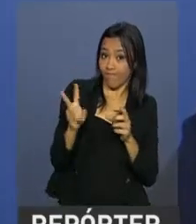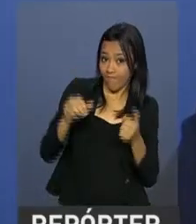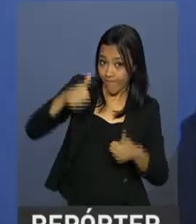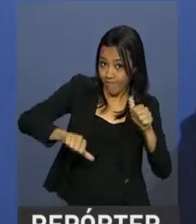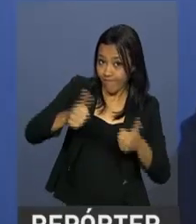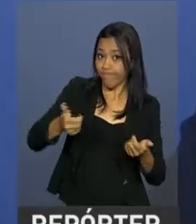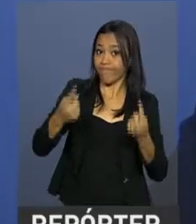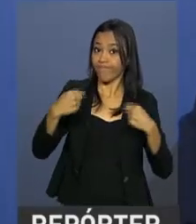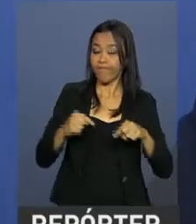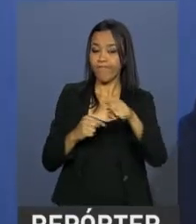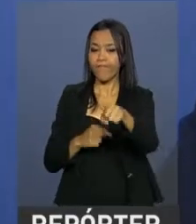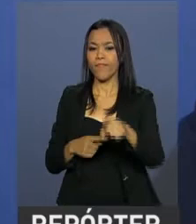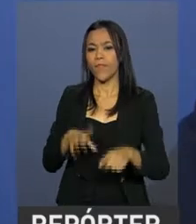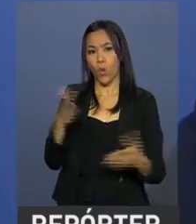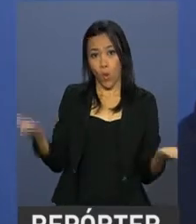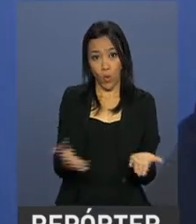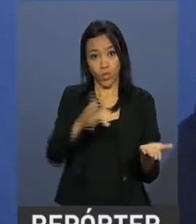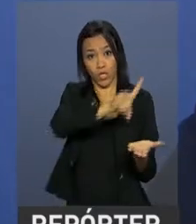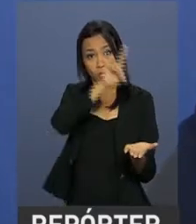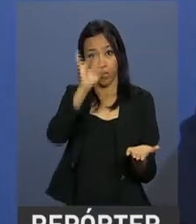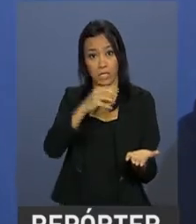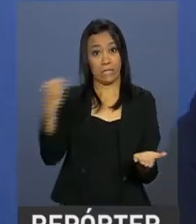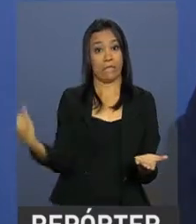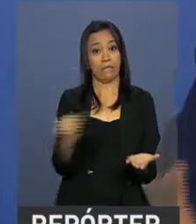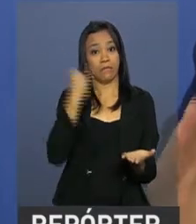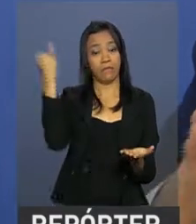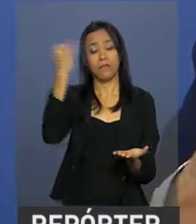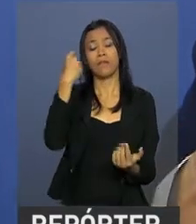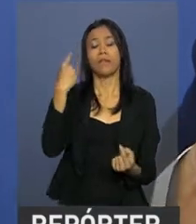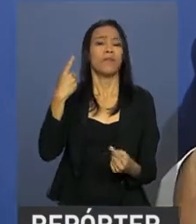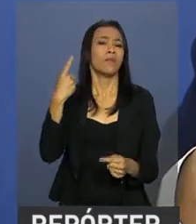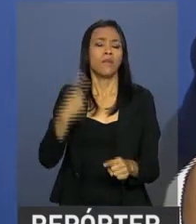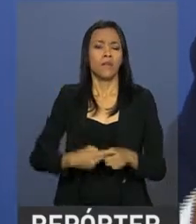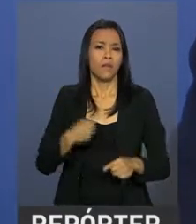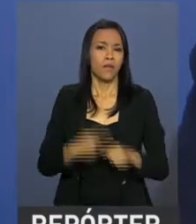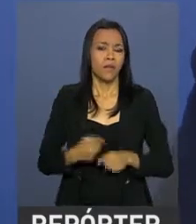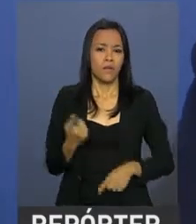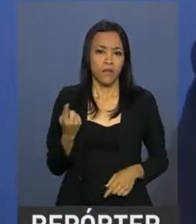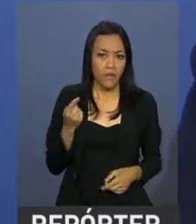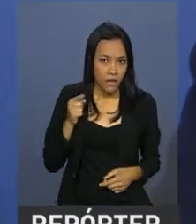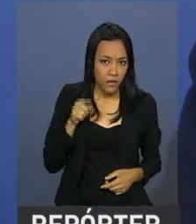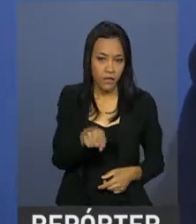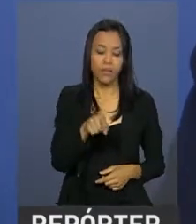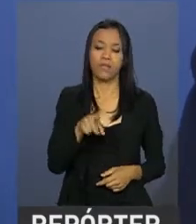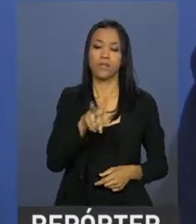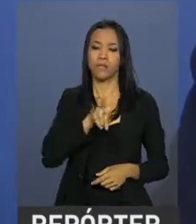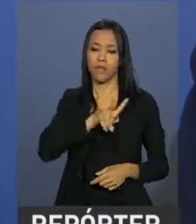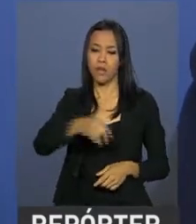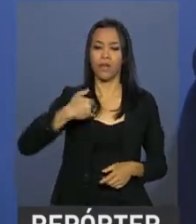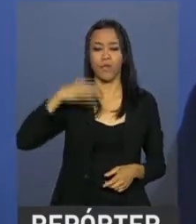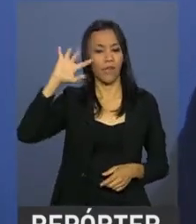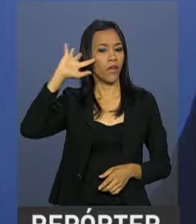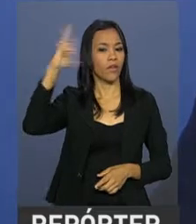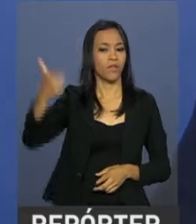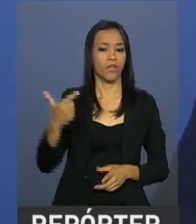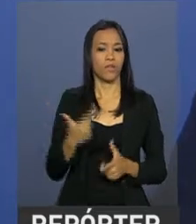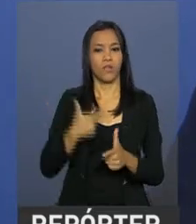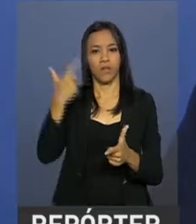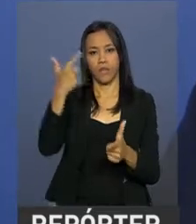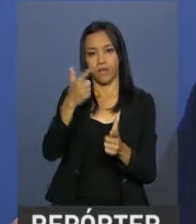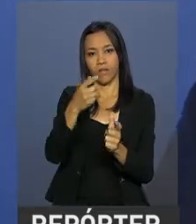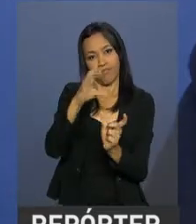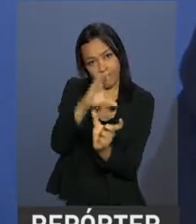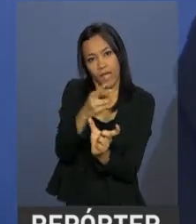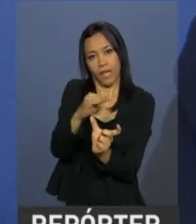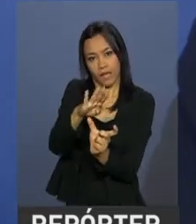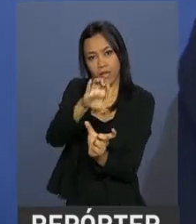dia muito importante porque isto é o que vai resolver a crise fiscal dos